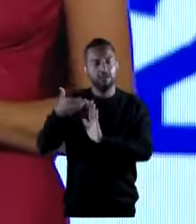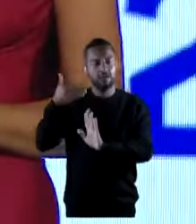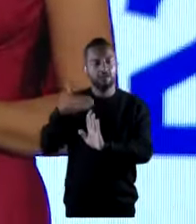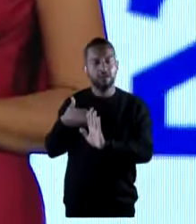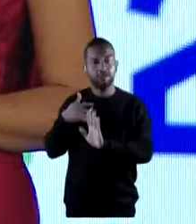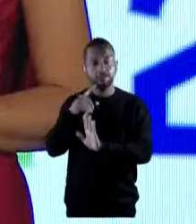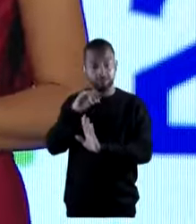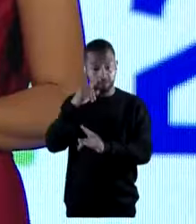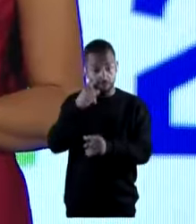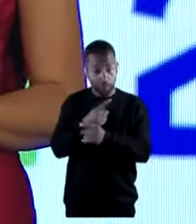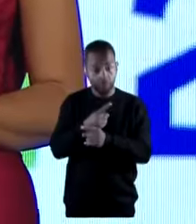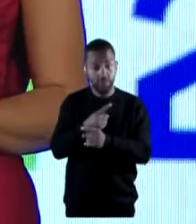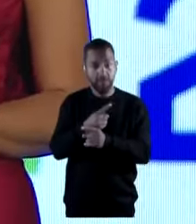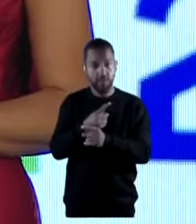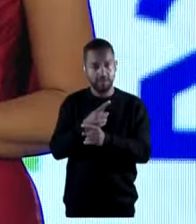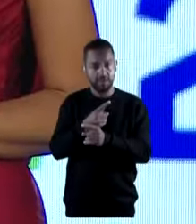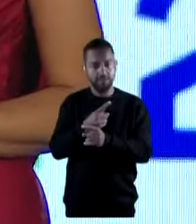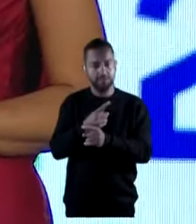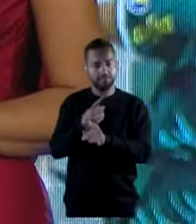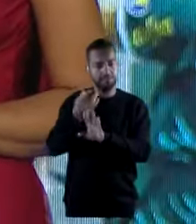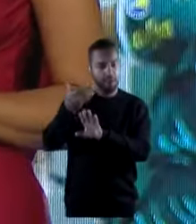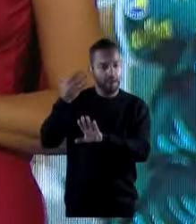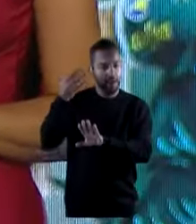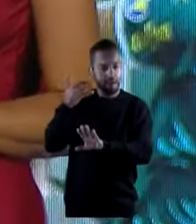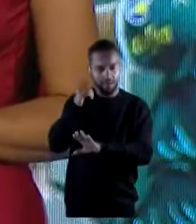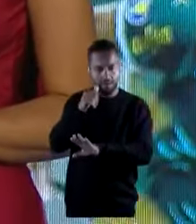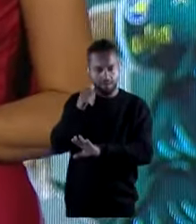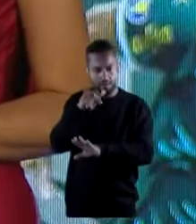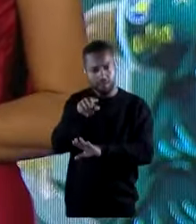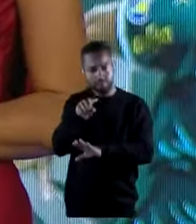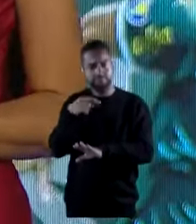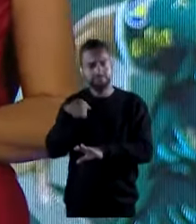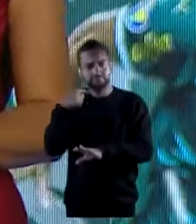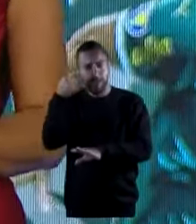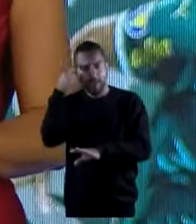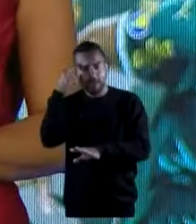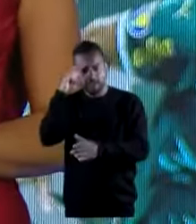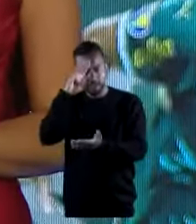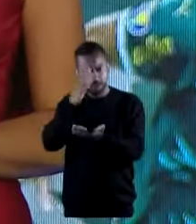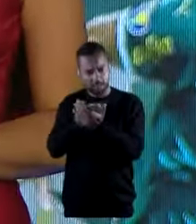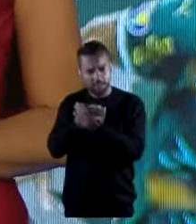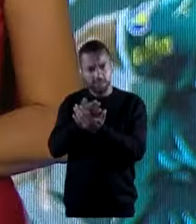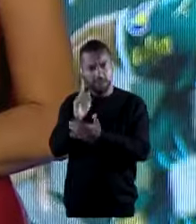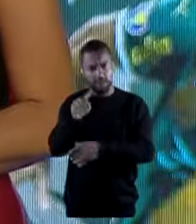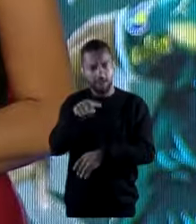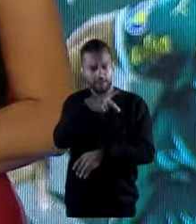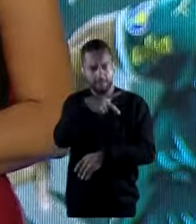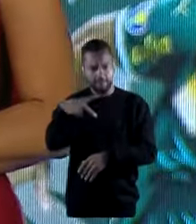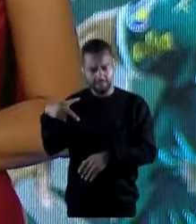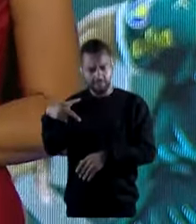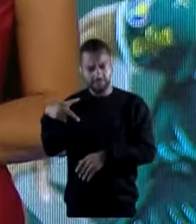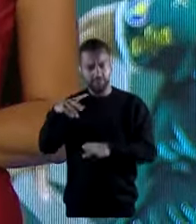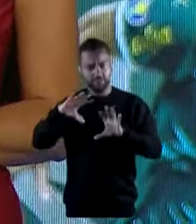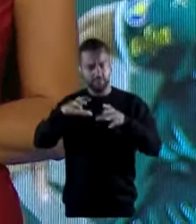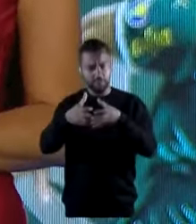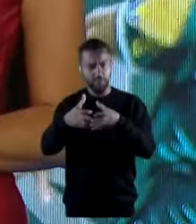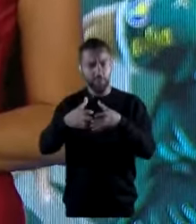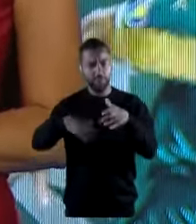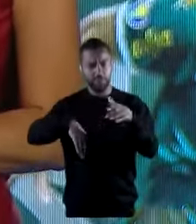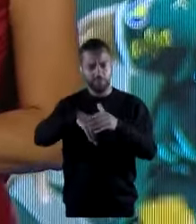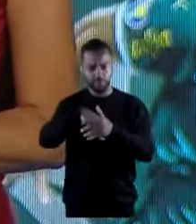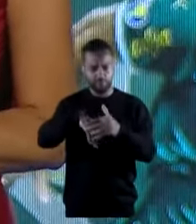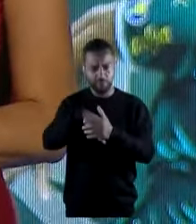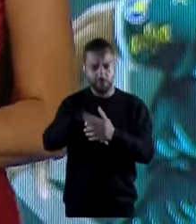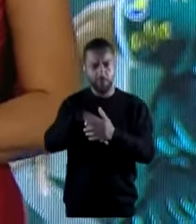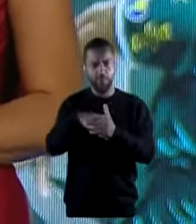encontrasse essa Leila, você acha que ela acreditaria que se tornaria um dia presidente de um clube de futebol, presidente de um clube